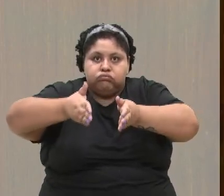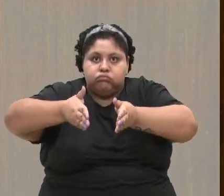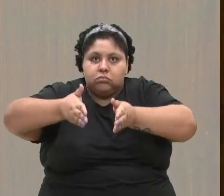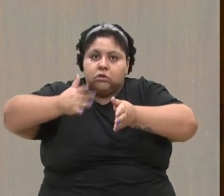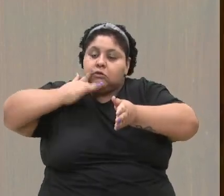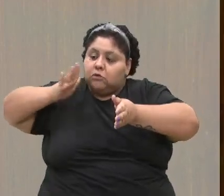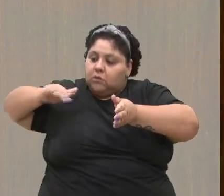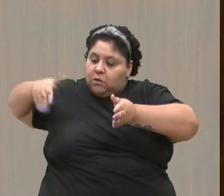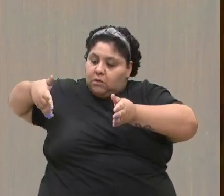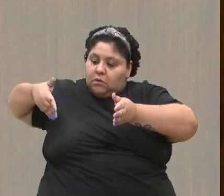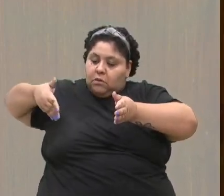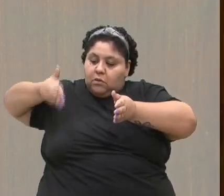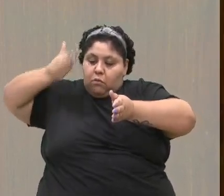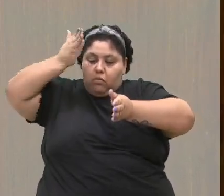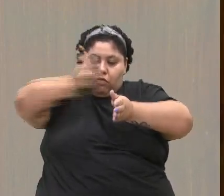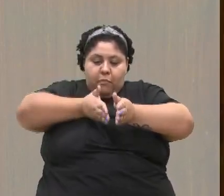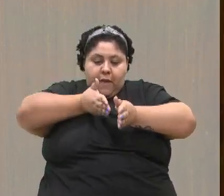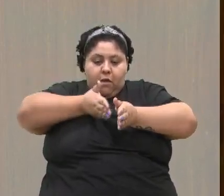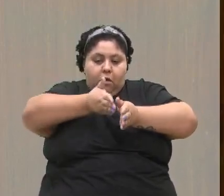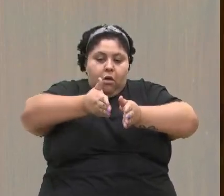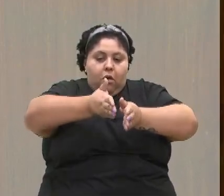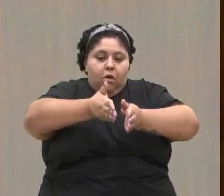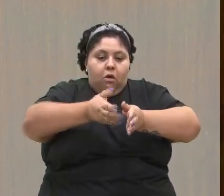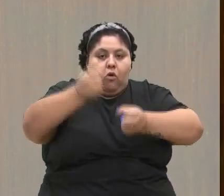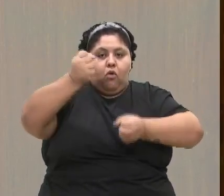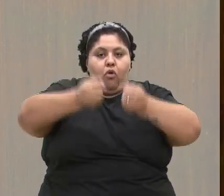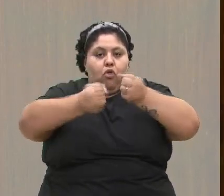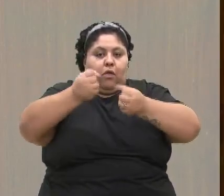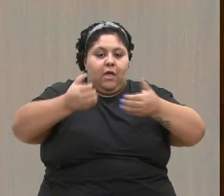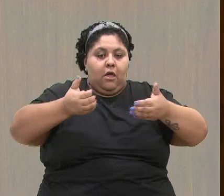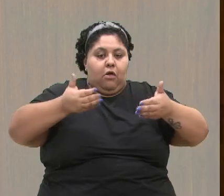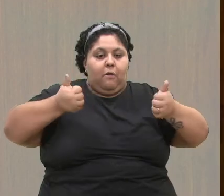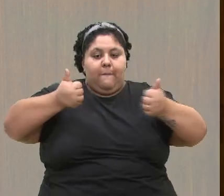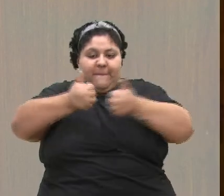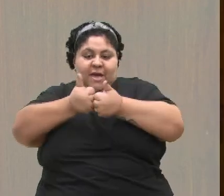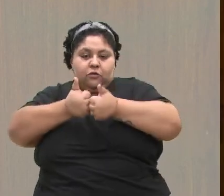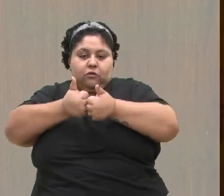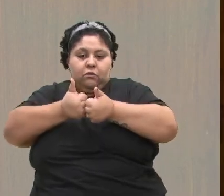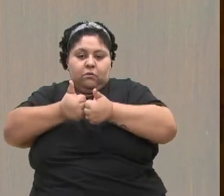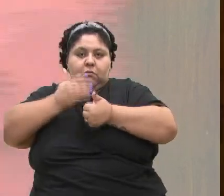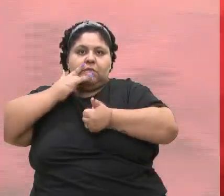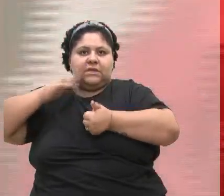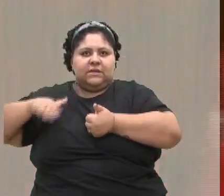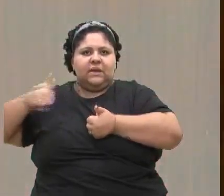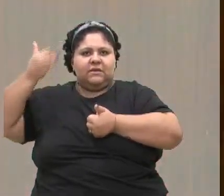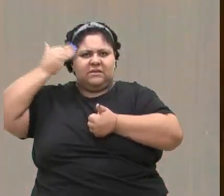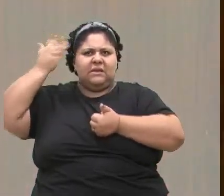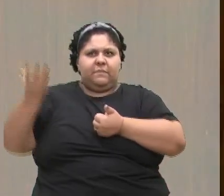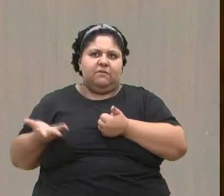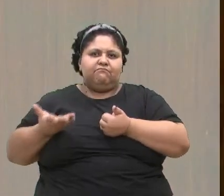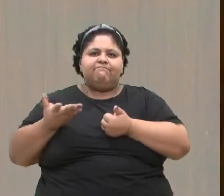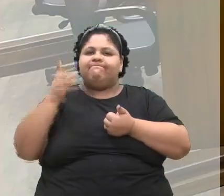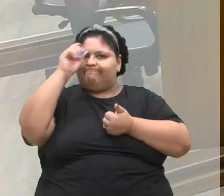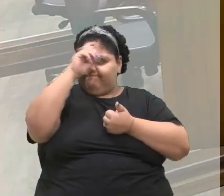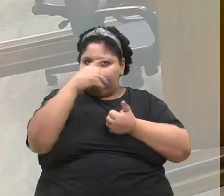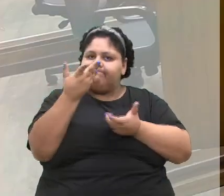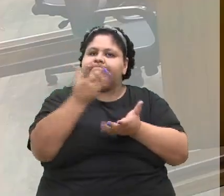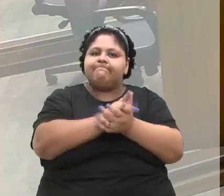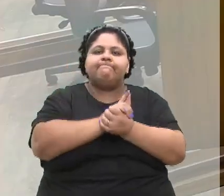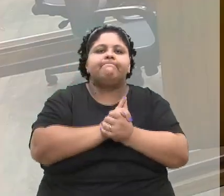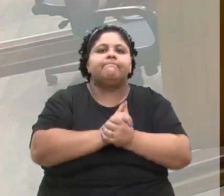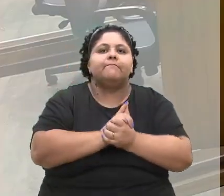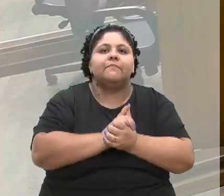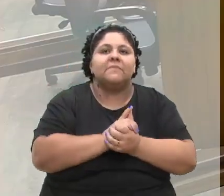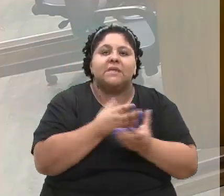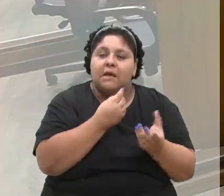no meio da rua, e os carros descem, é numa curva, e é asfaltada. Difícil ali. É muito difícil, e